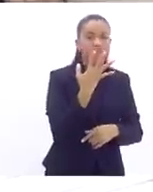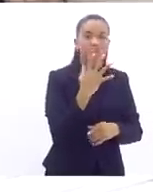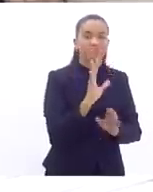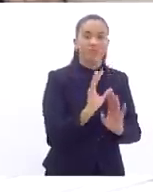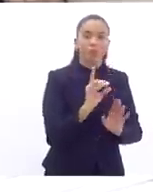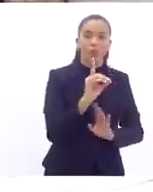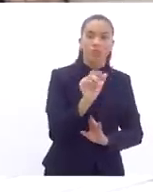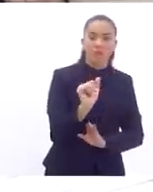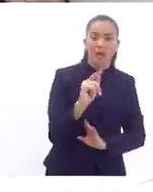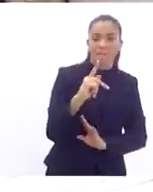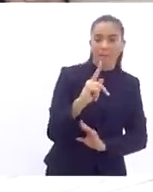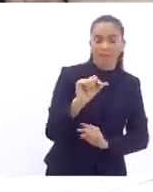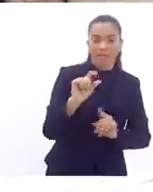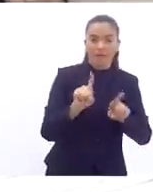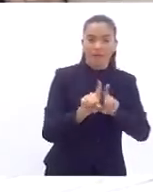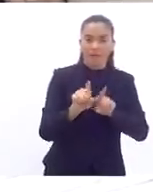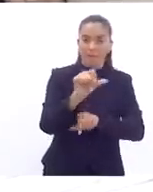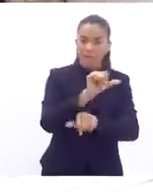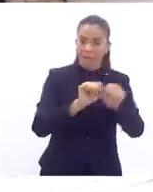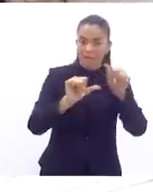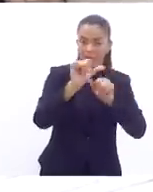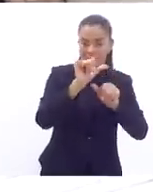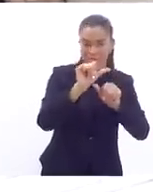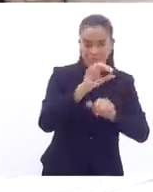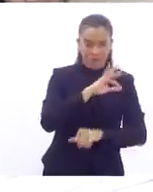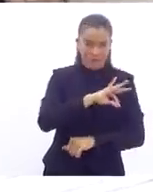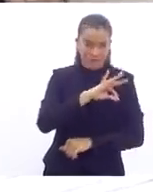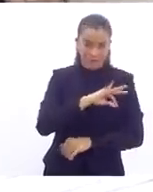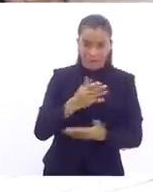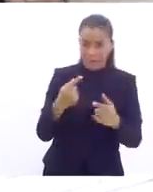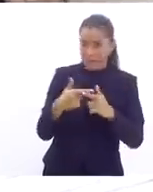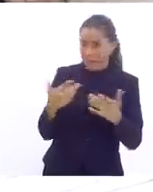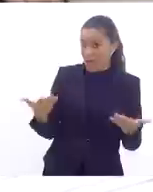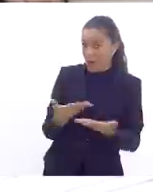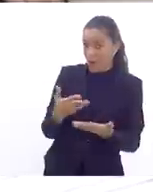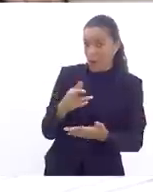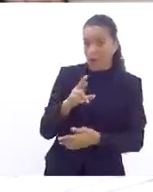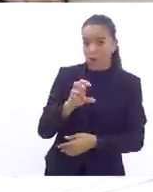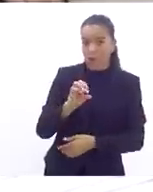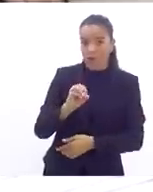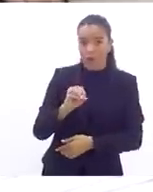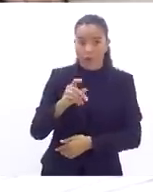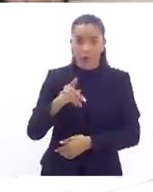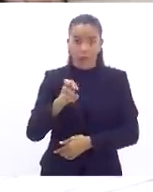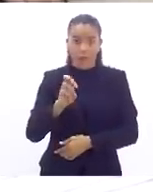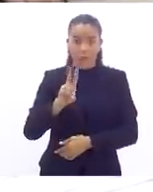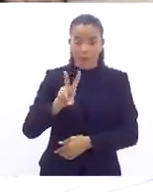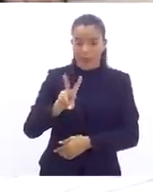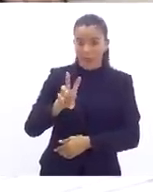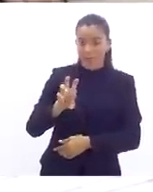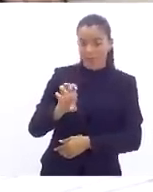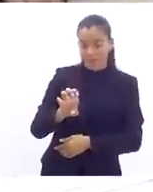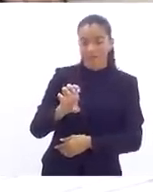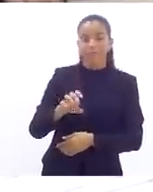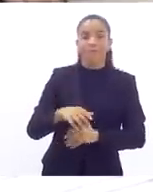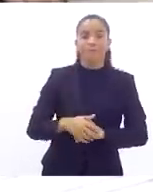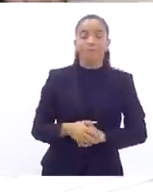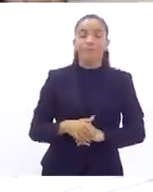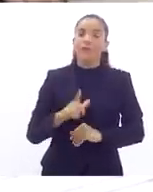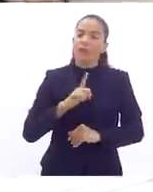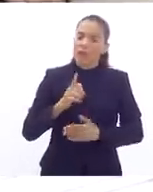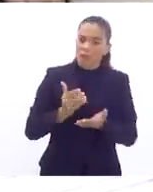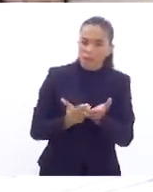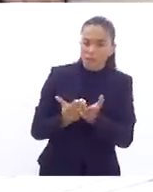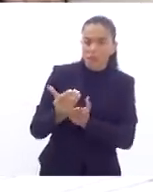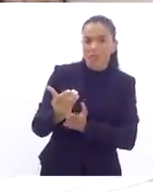fazer a revisão da forma tradicional porque o rio previdência agora como o Guilherme disse em 21 né ele iniciou